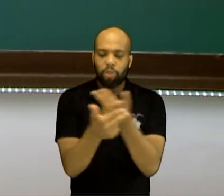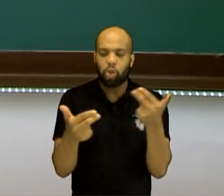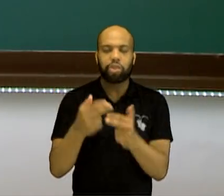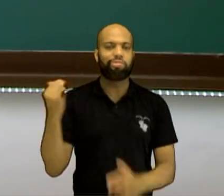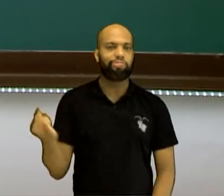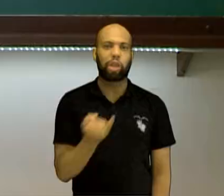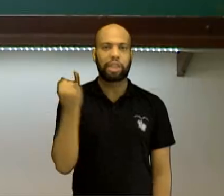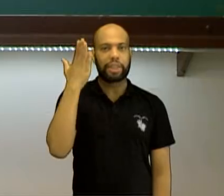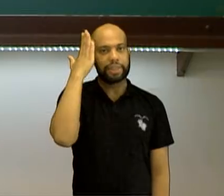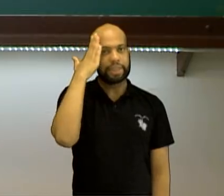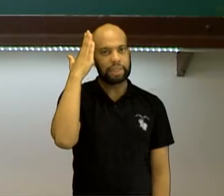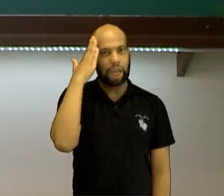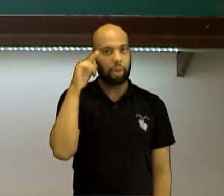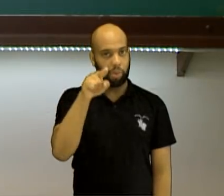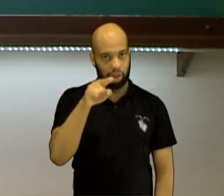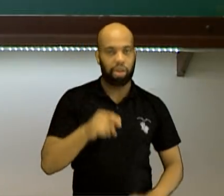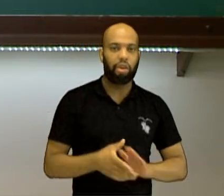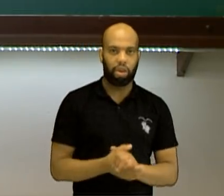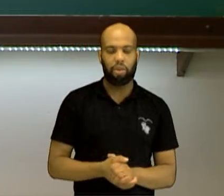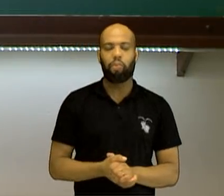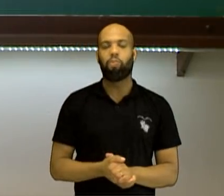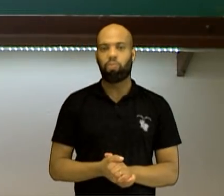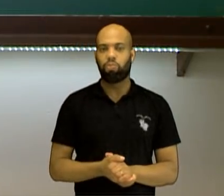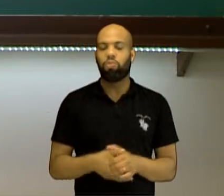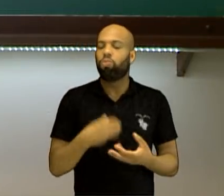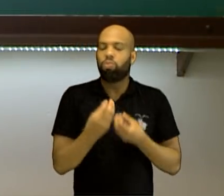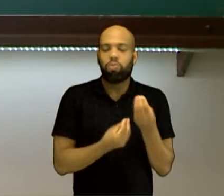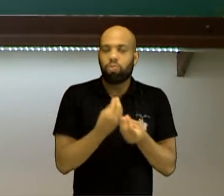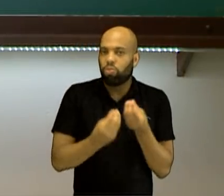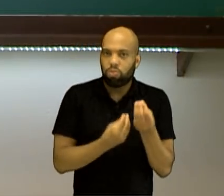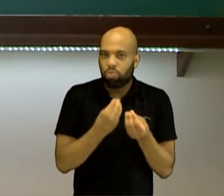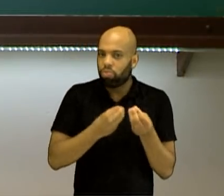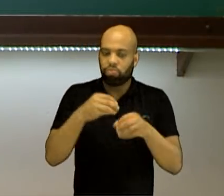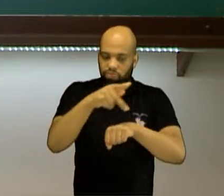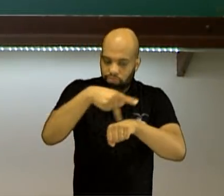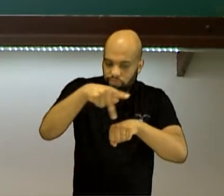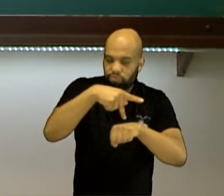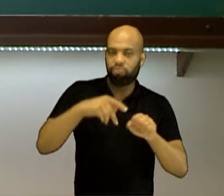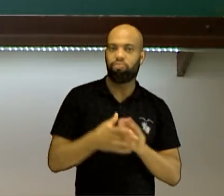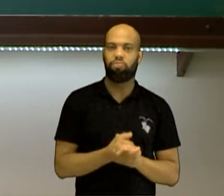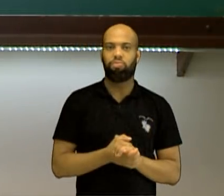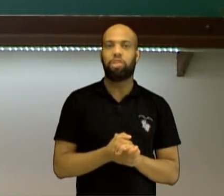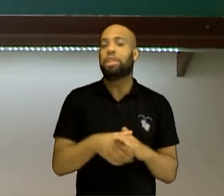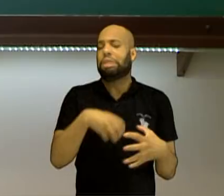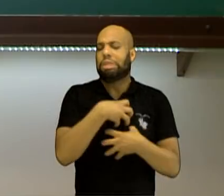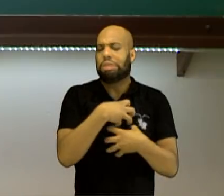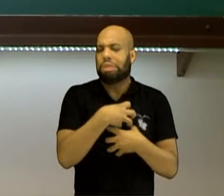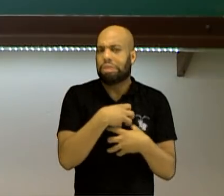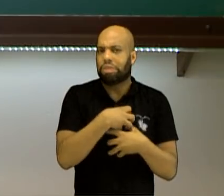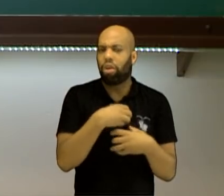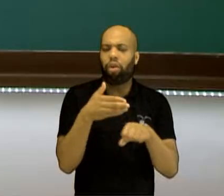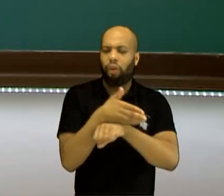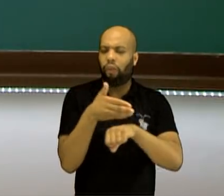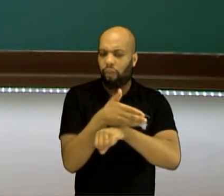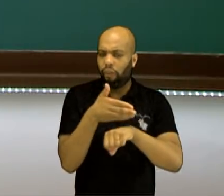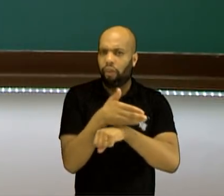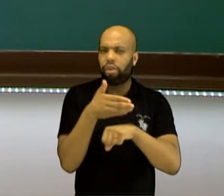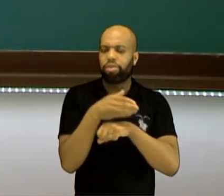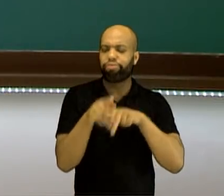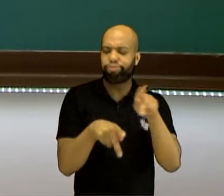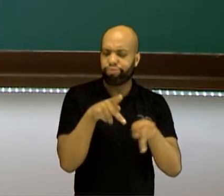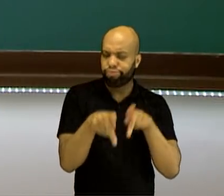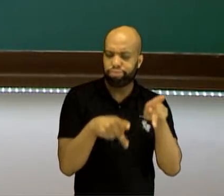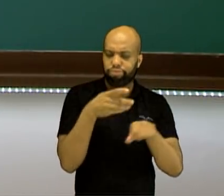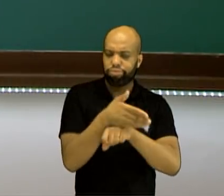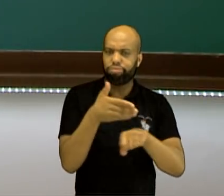importante que deve acontecer, né, na configuração dos estados, nação, dos territórios, seriam as formas de participação popular